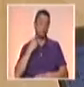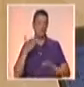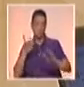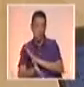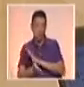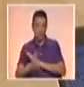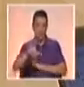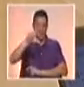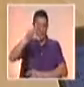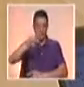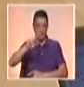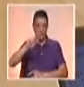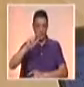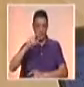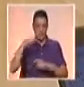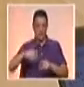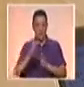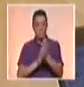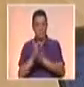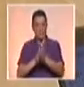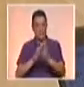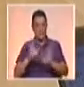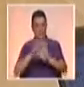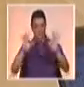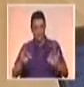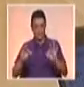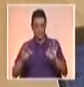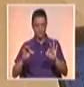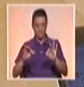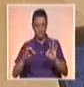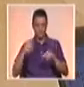forma, ver nisto uma oportunidade